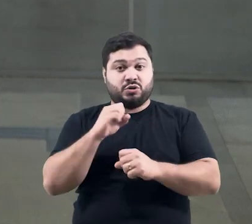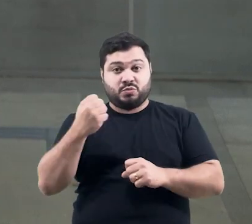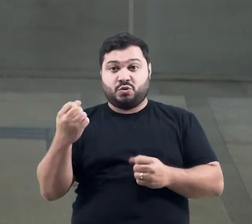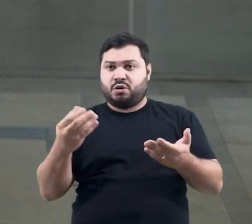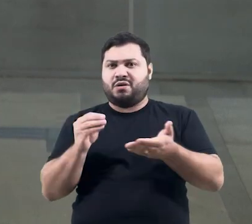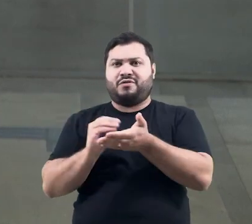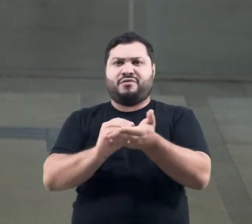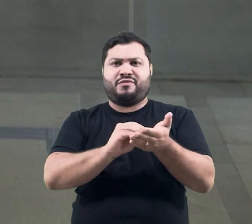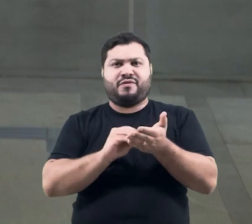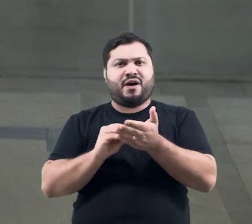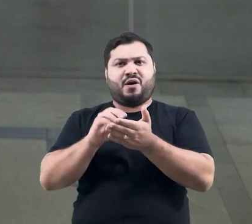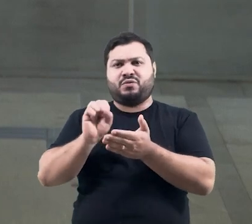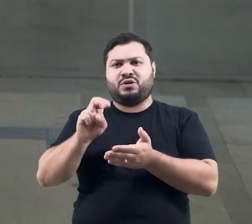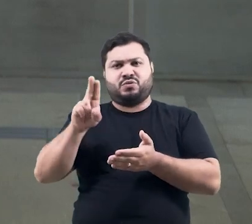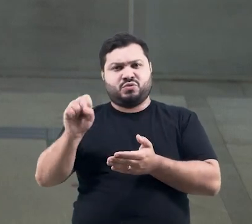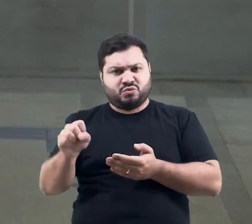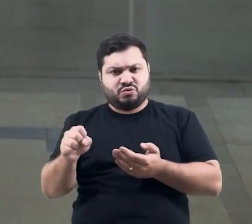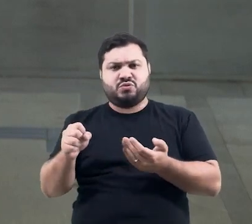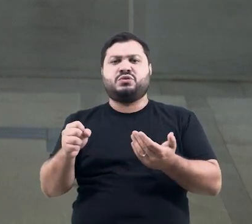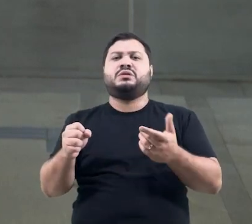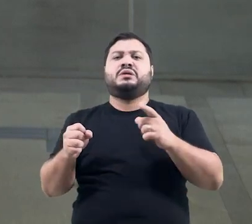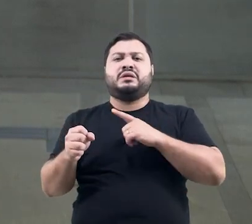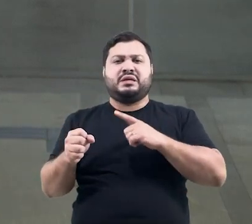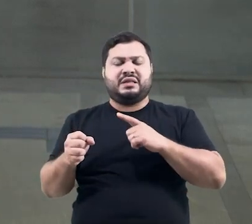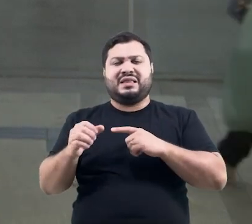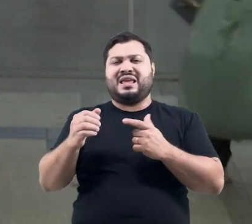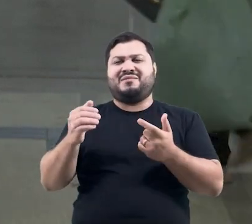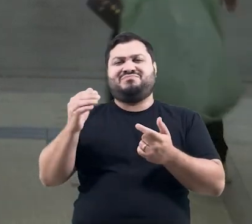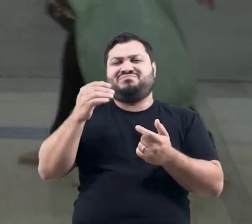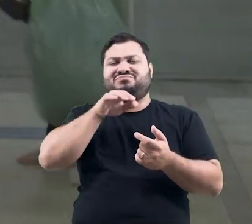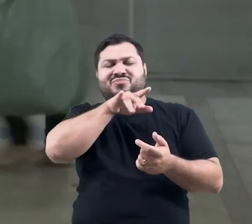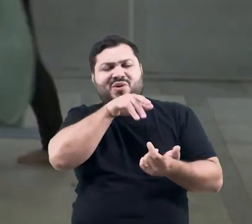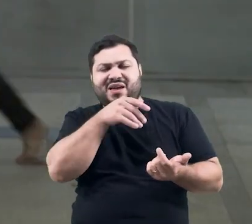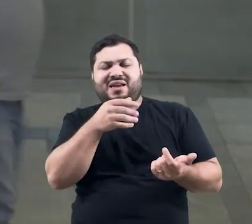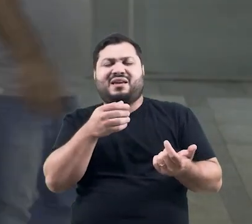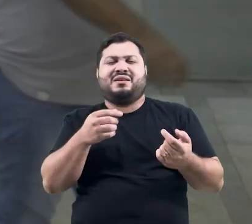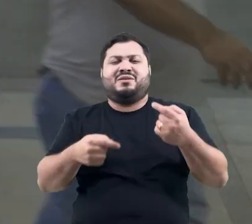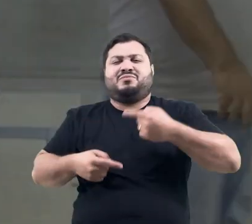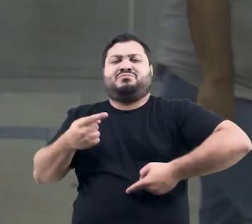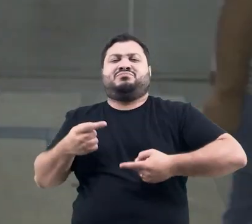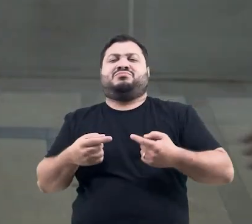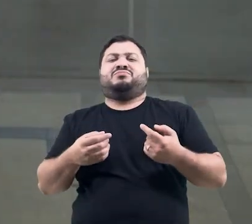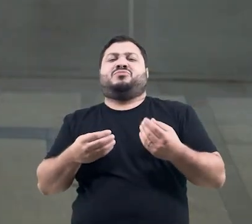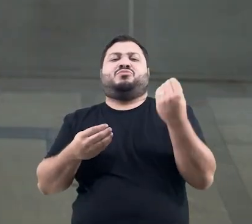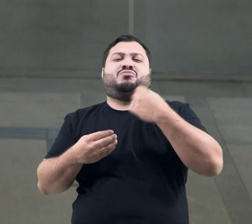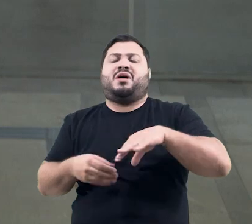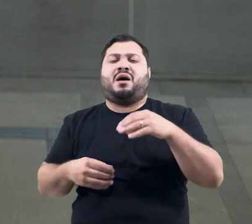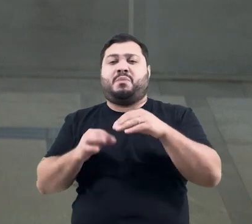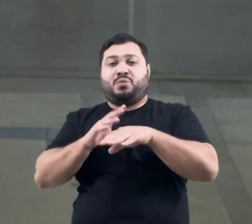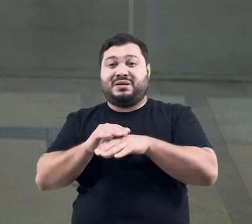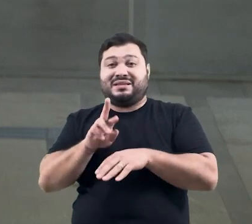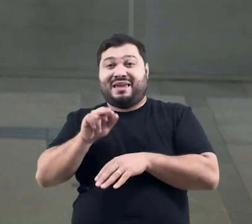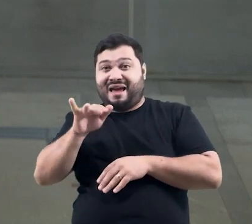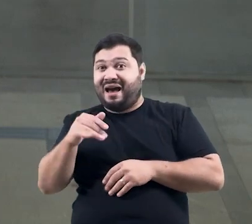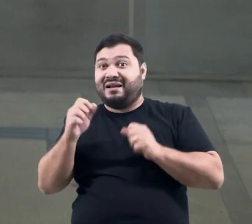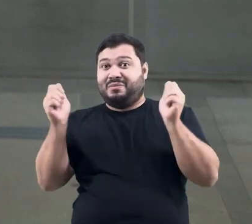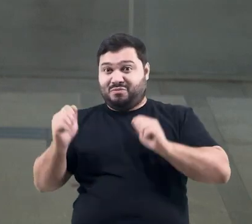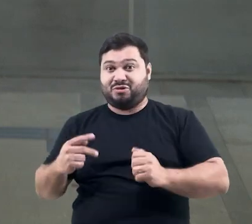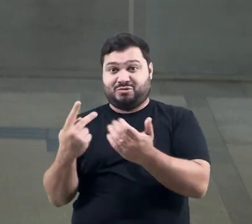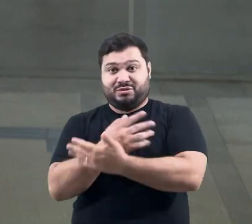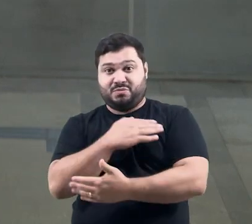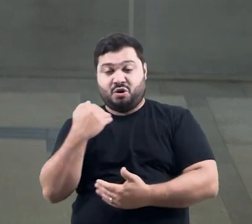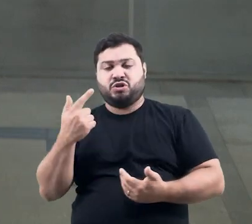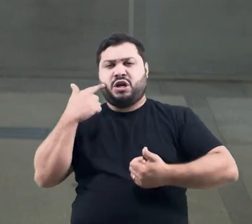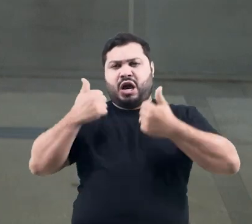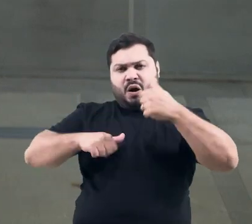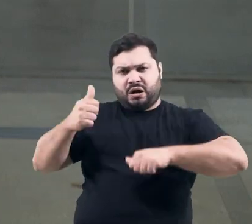ela desde 2008 está em falta no SUS, além de possuir baixa eficácia em face da doença, que é rara e